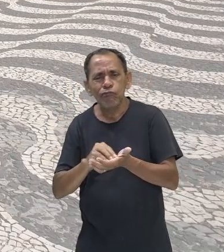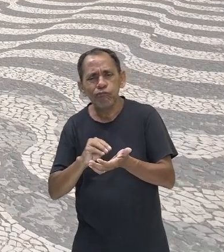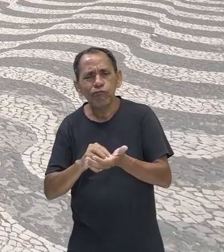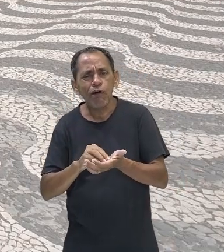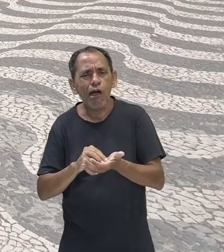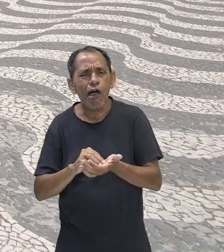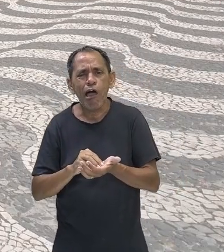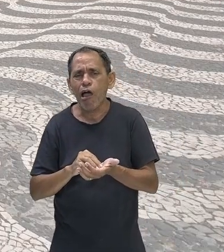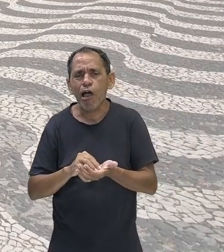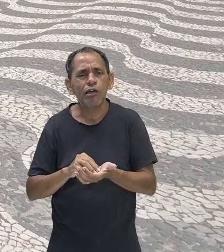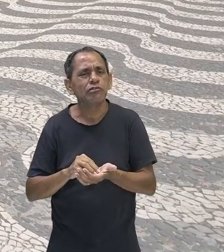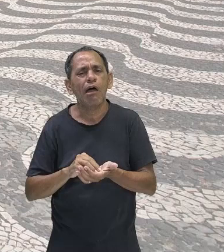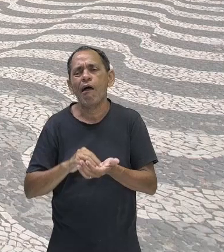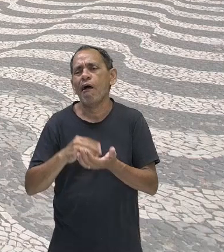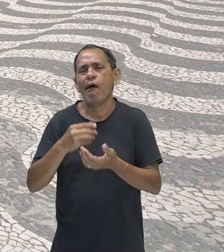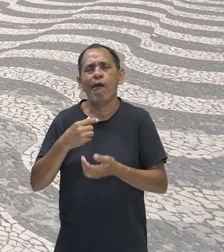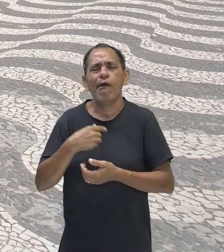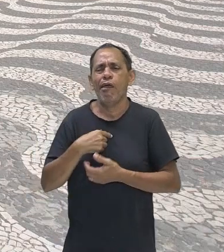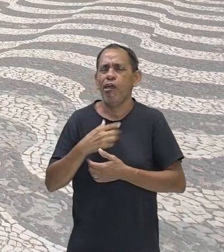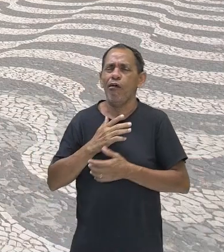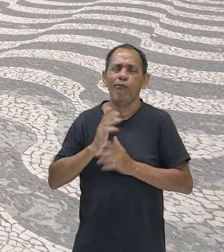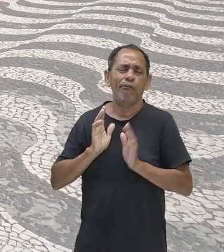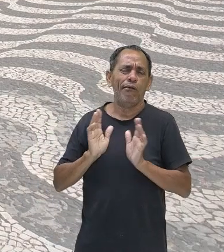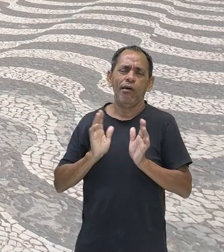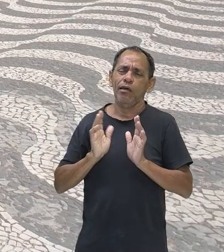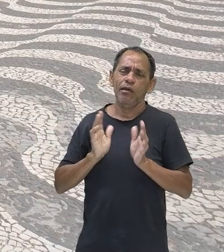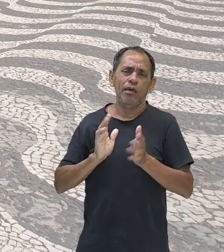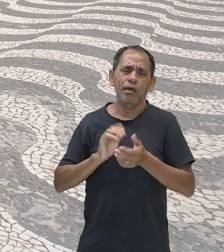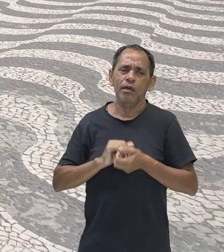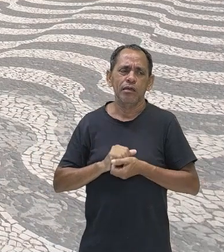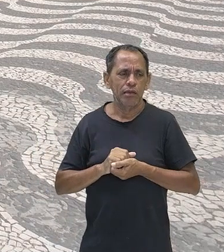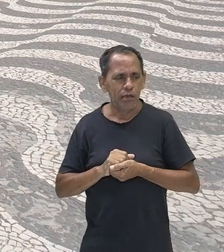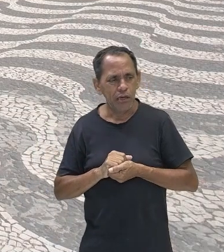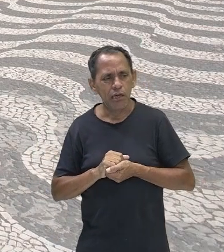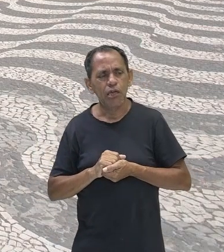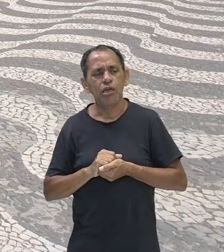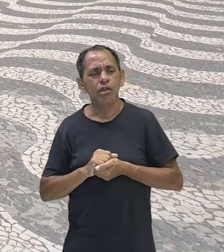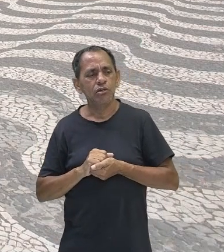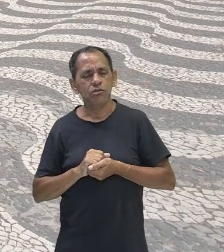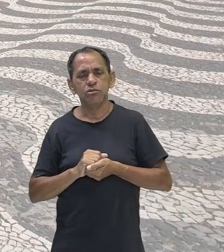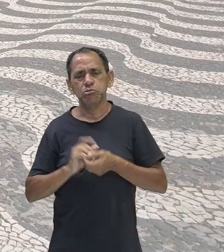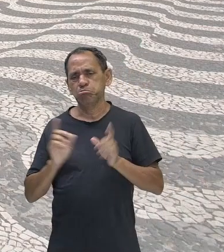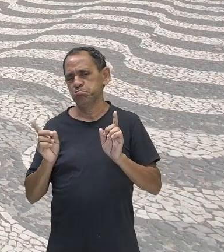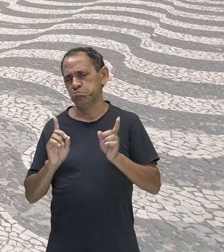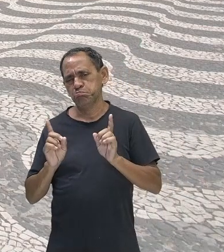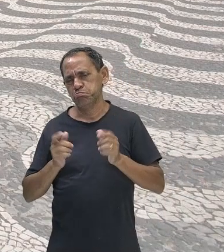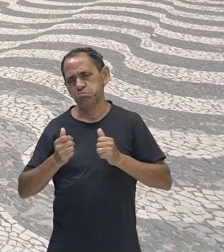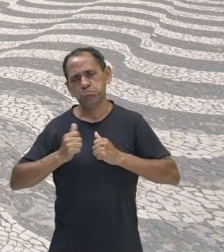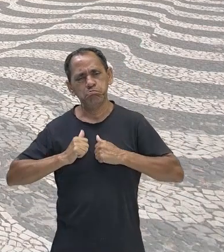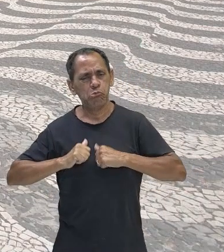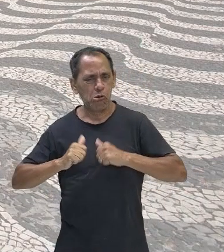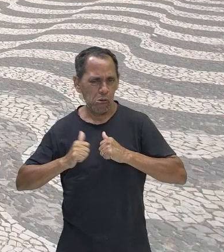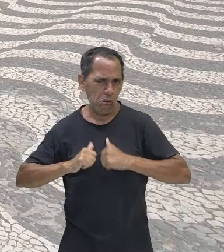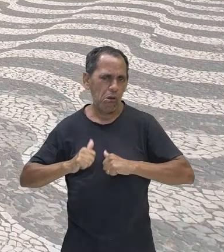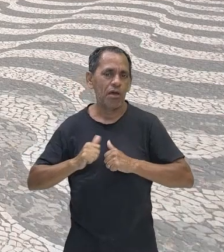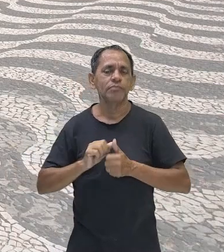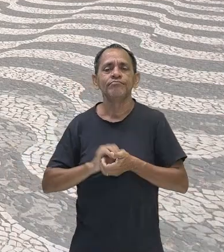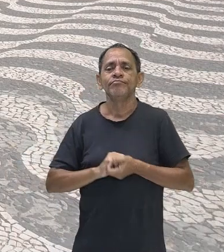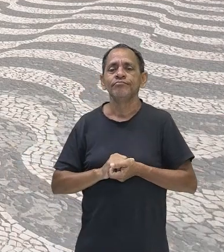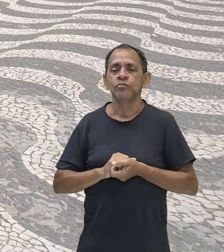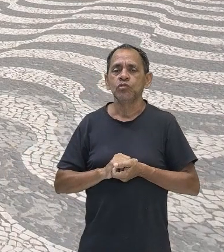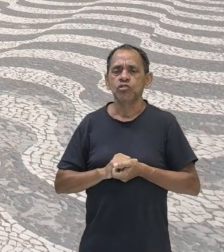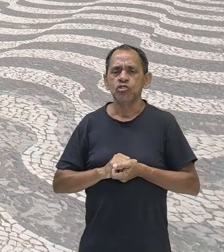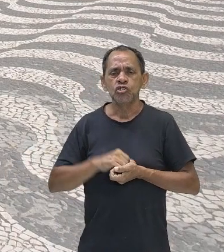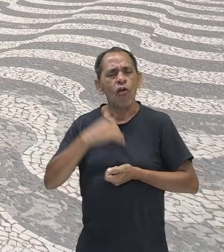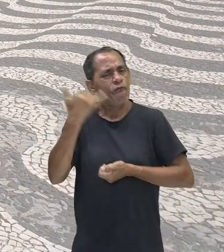merecimento, né? Então, eu não mereço isso. Nossa, olha onde eu tô. Eu mereço, viu? Eu mereço. Então,